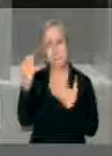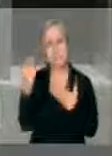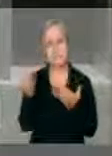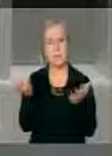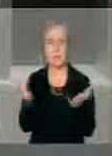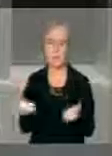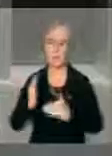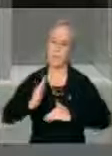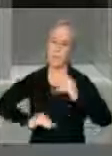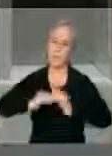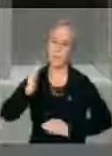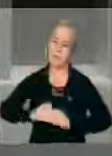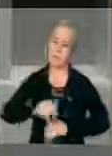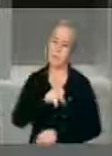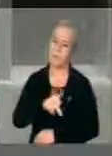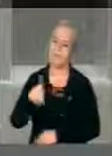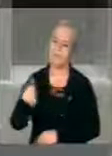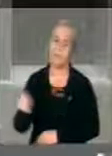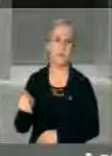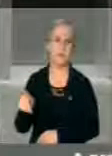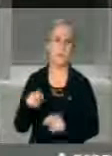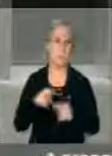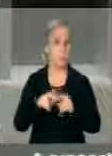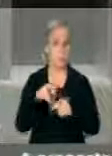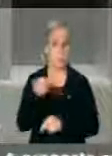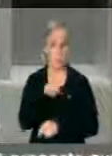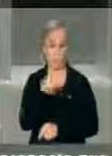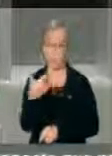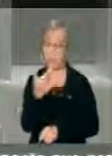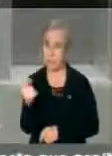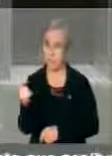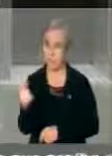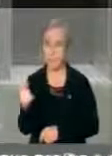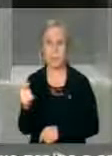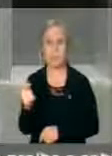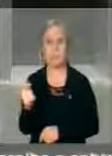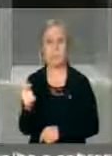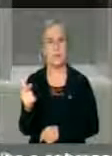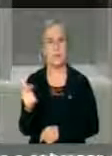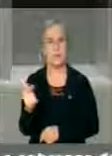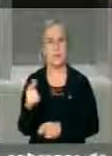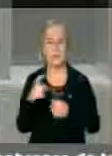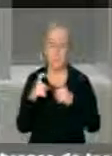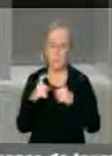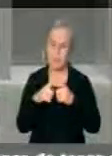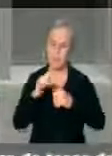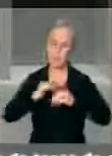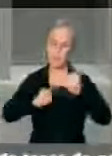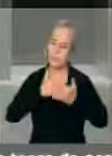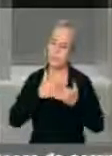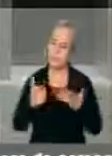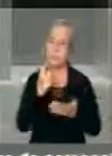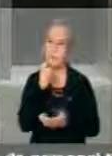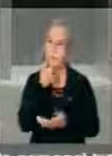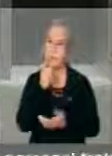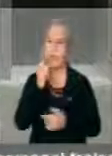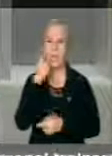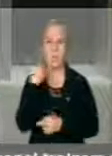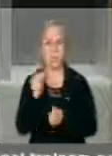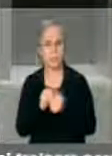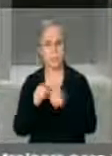presidente, para fazer uma singela homenagem aos professores e deixar aqui registrada a